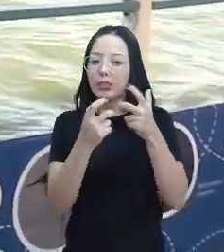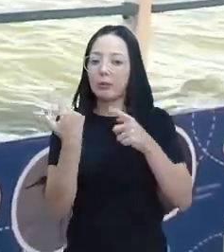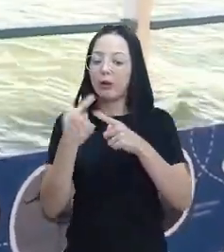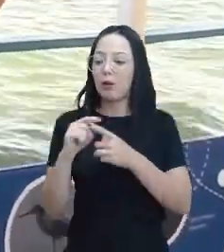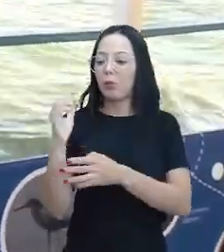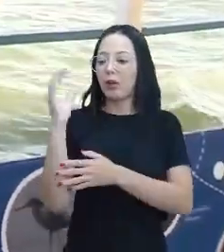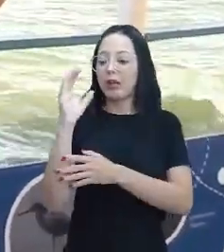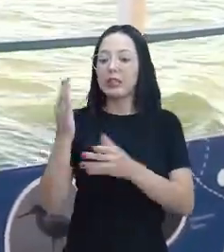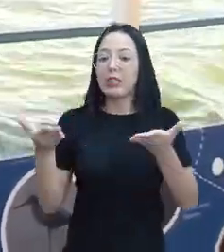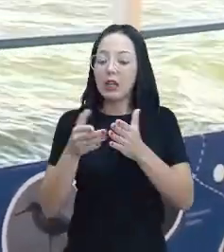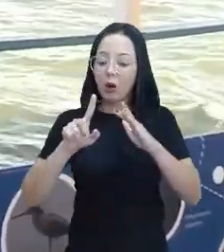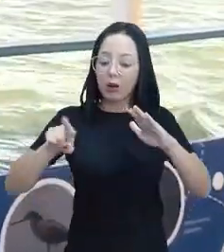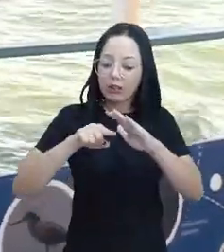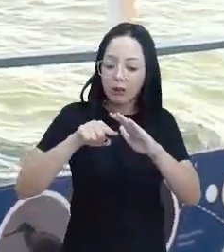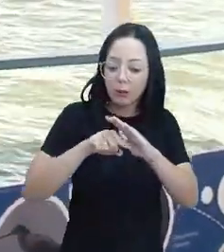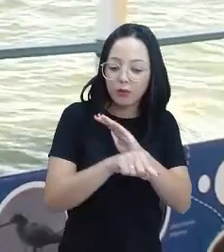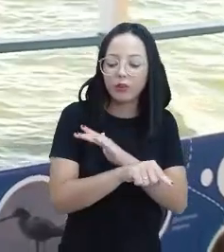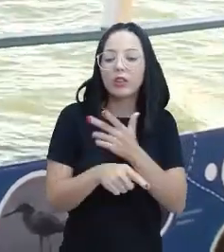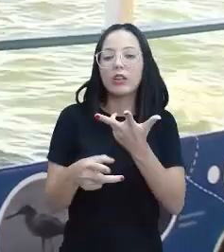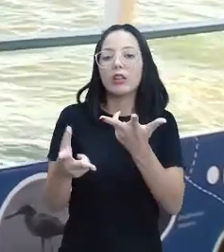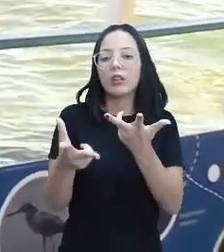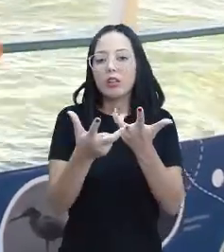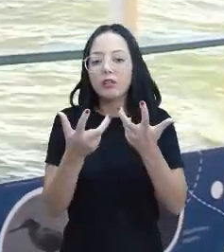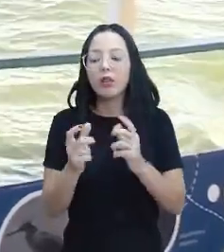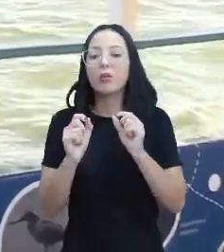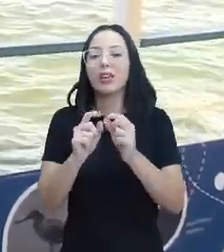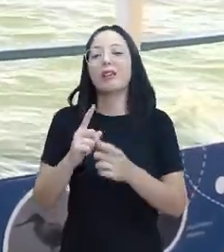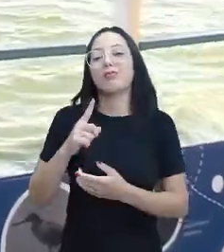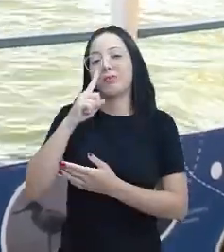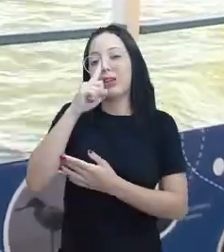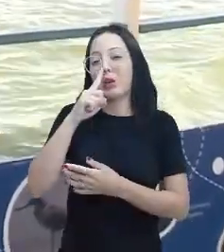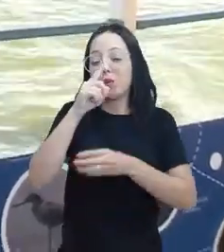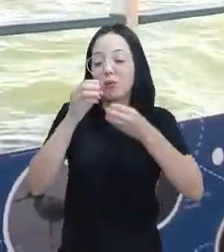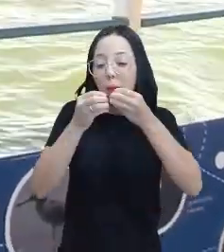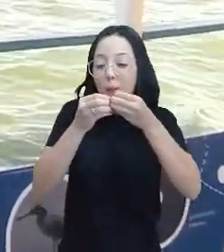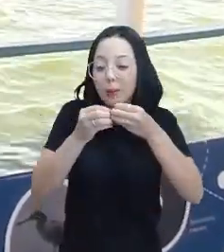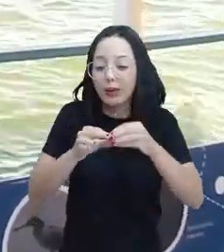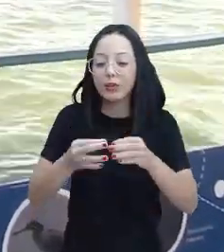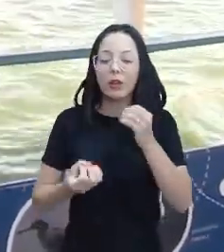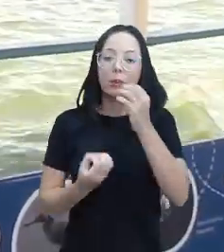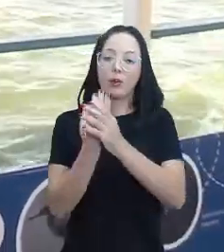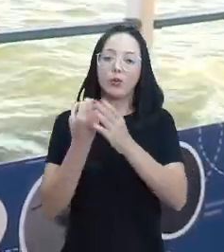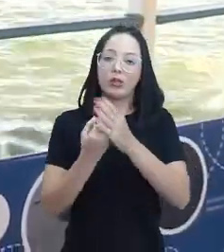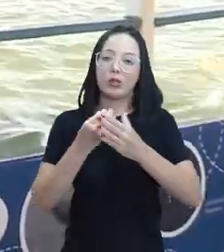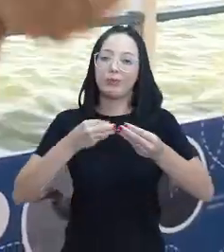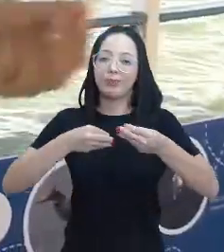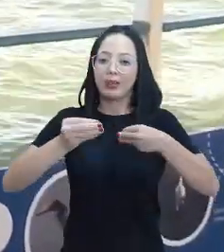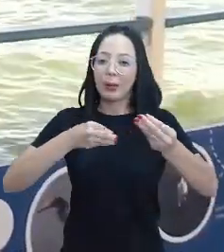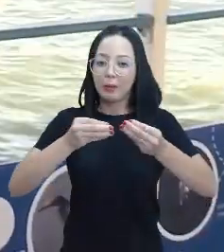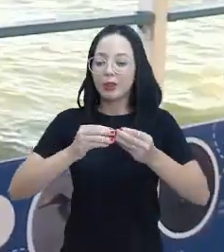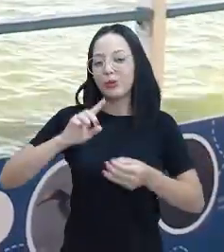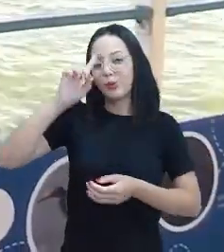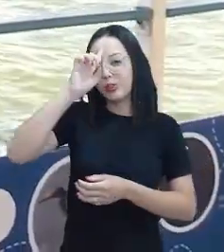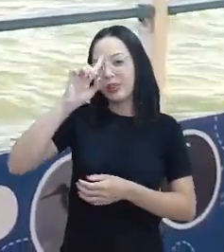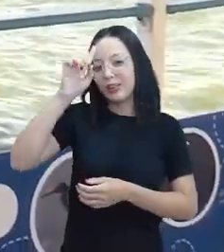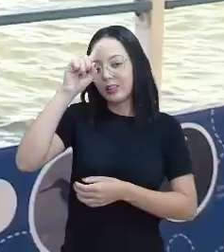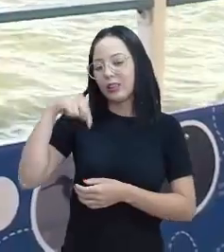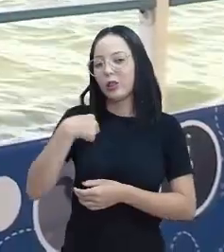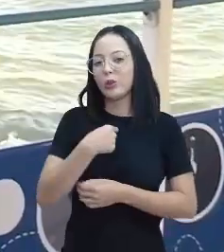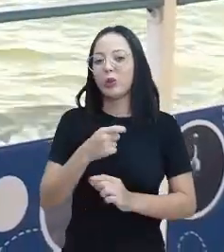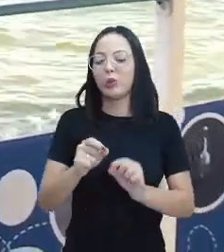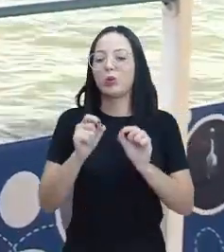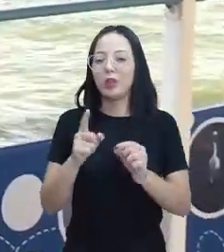se aprofundando e vendo como é danoso, não é, a produção de plástico, que no dia a dia a gente está